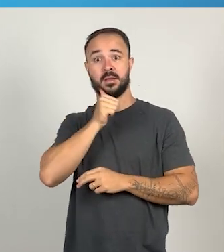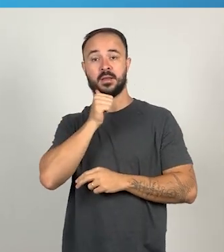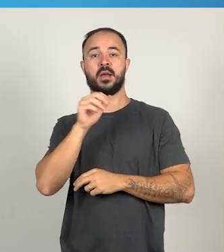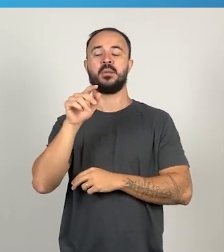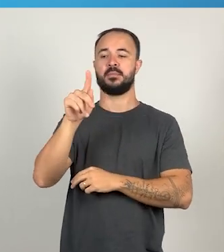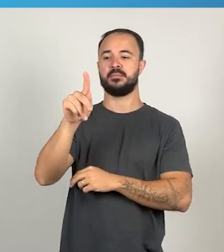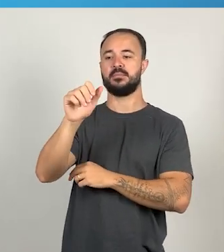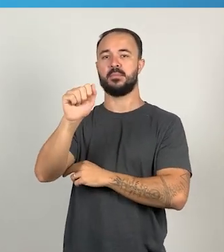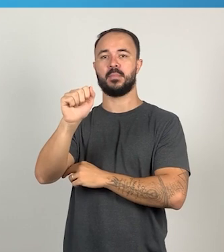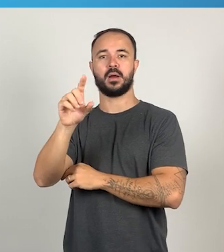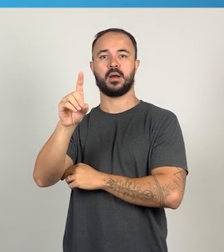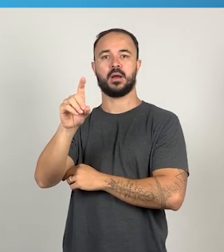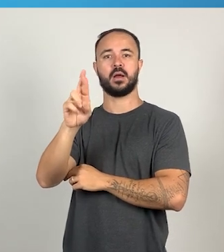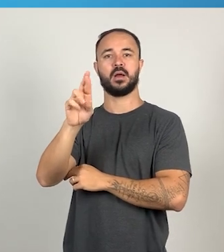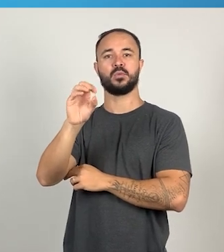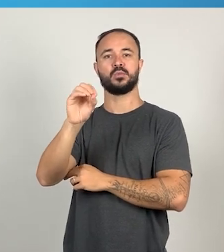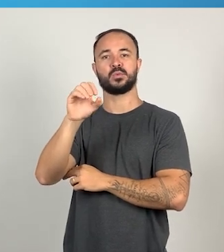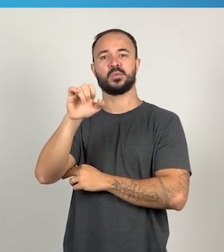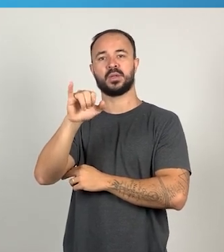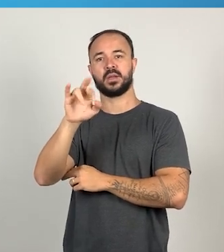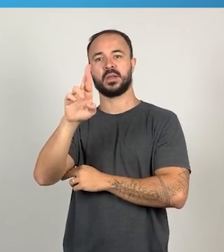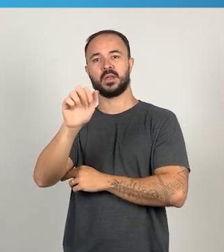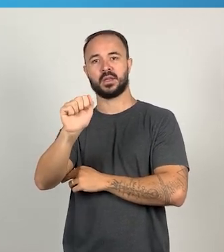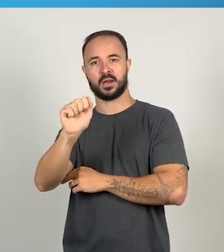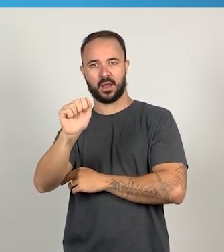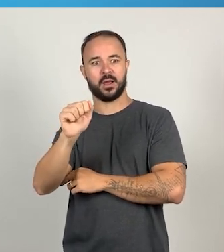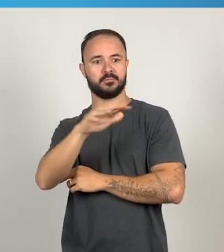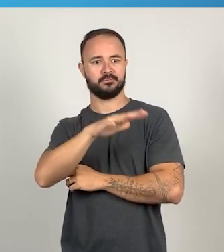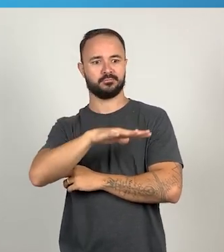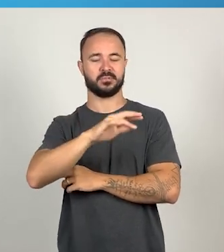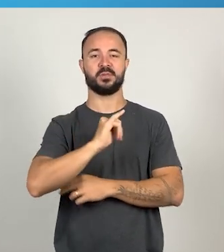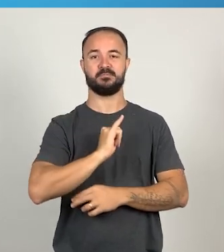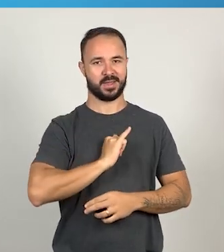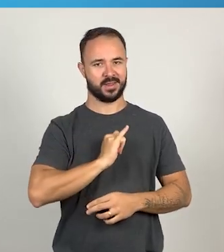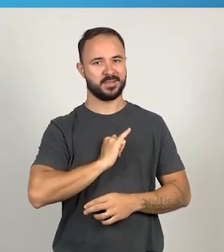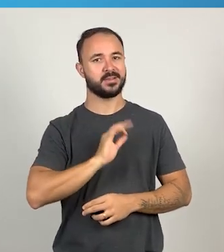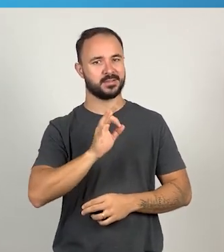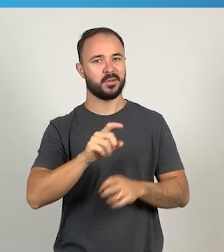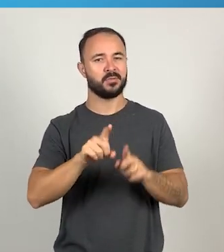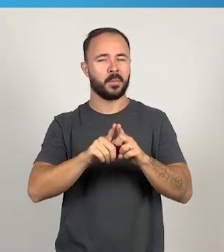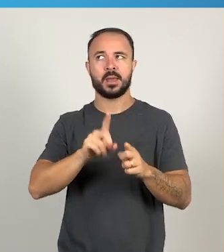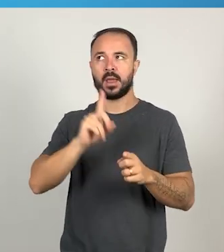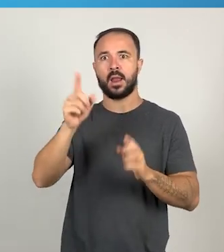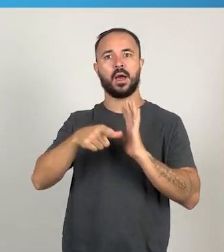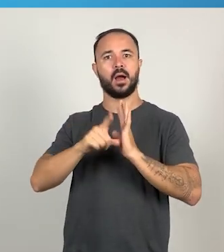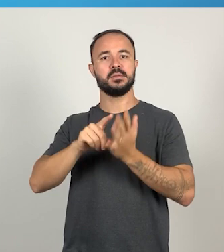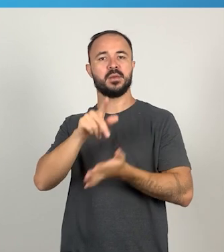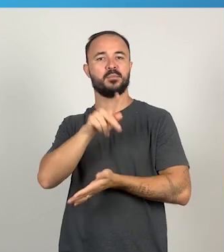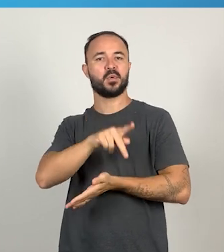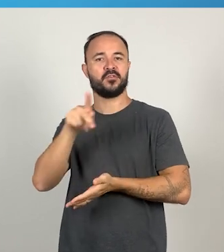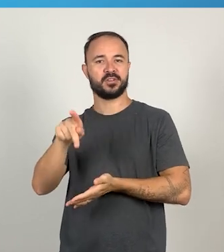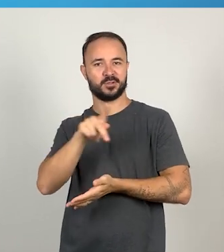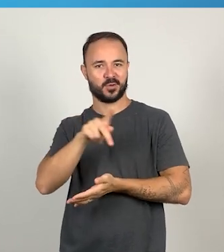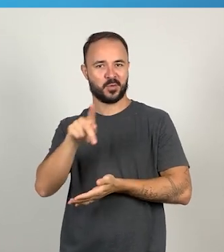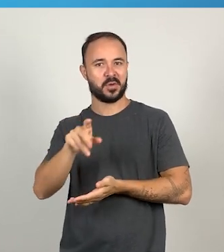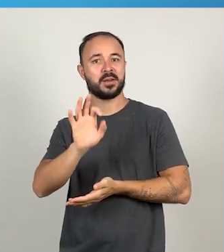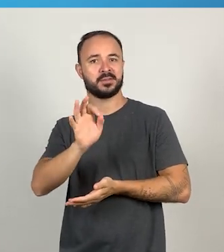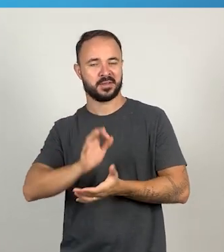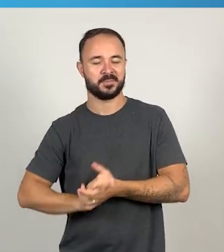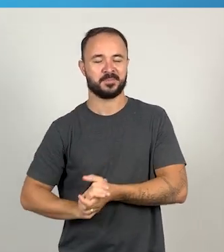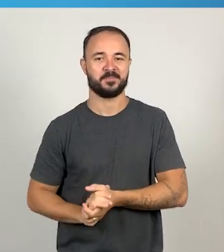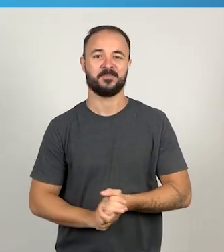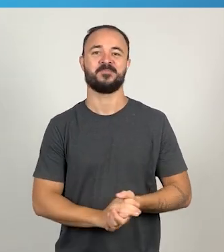tá? Ela também era professora, além de ser freira, né? E por isso também a gente tem ali, bem próximo ao Dia dos Professores,